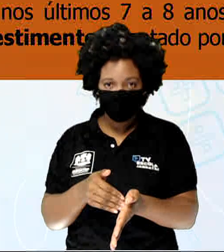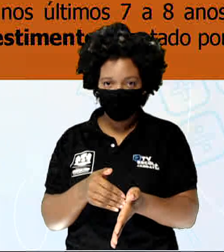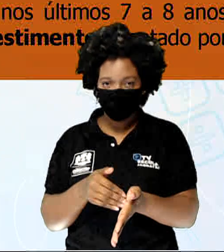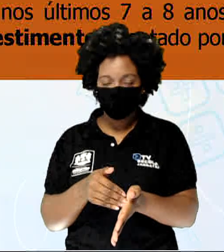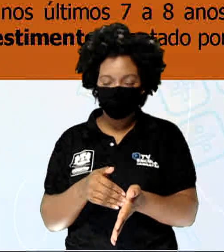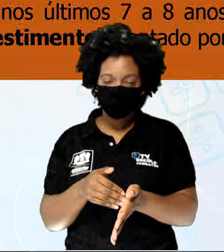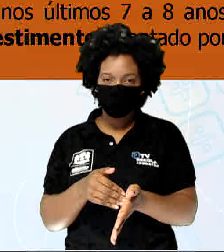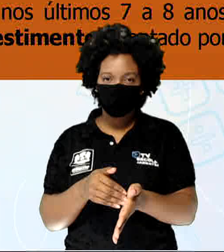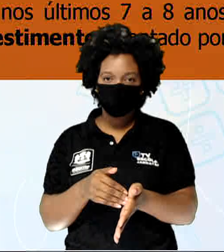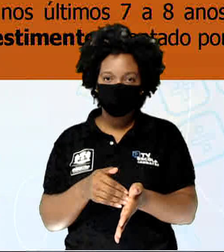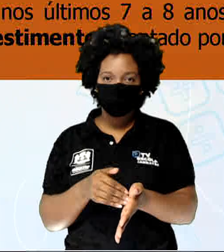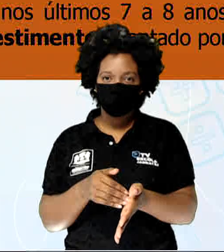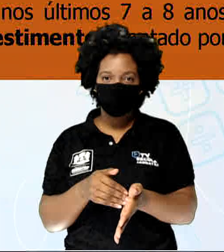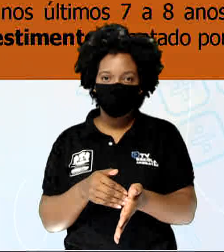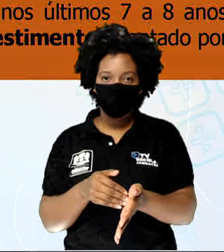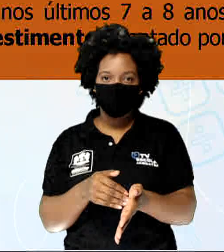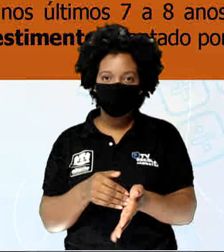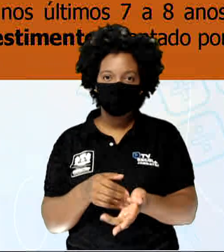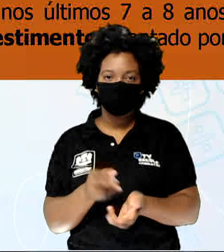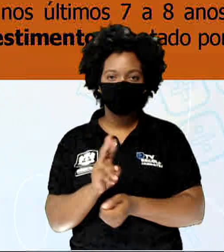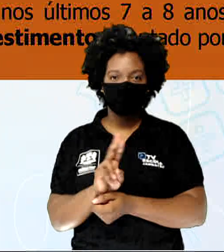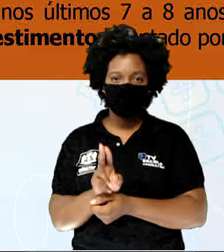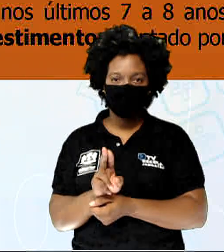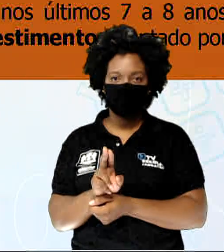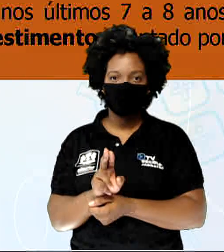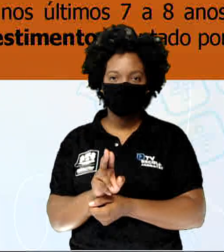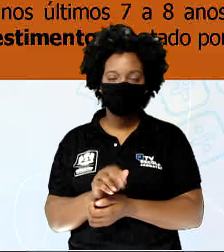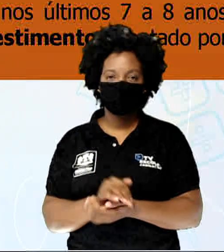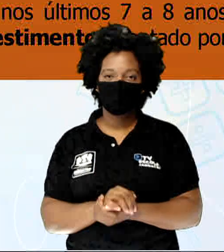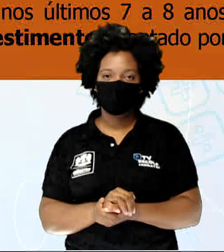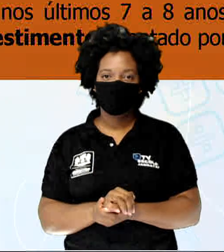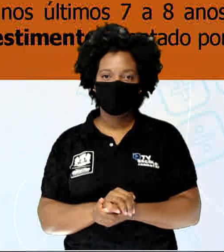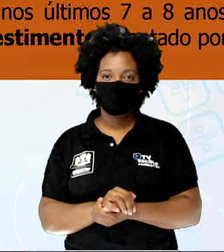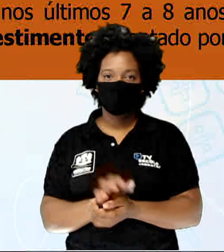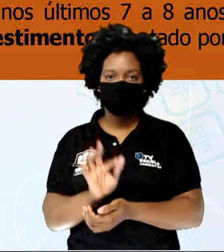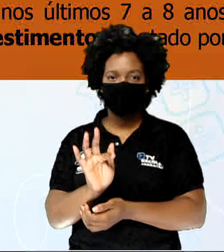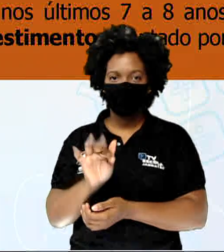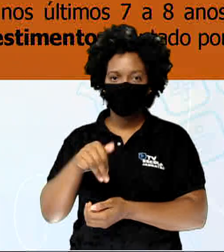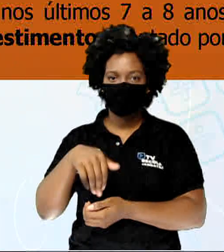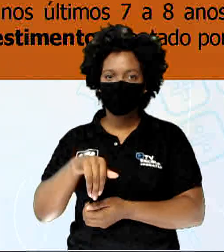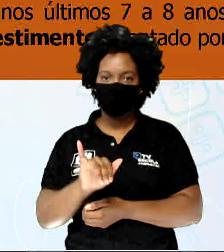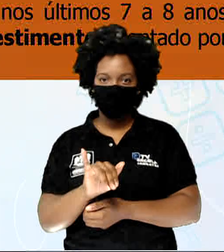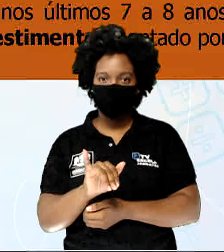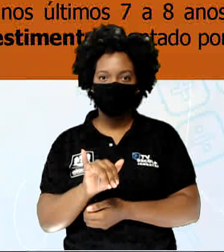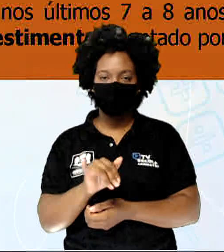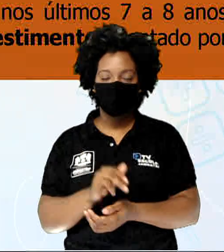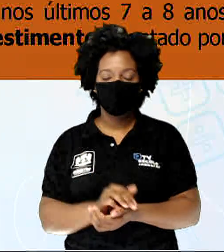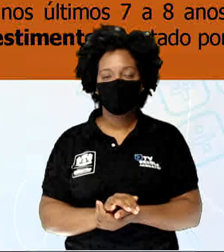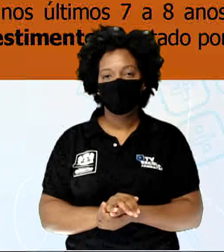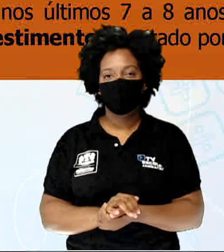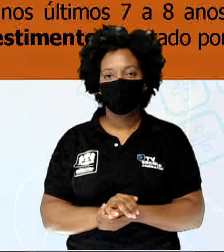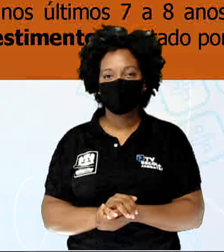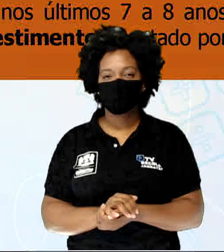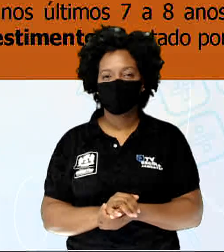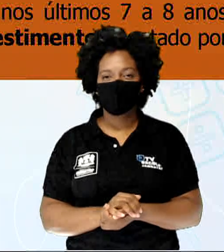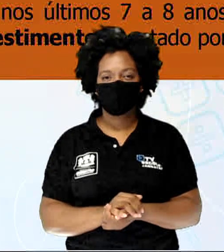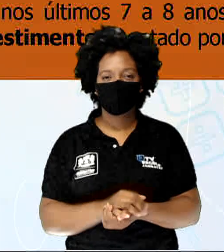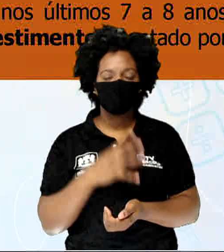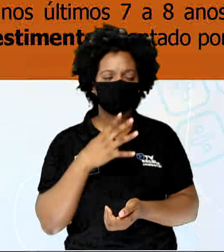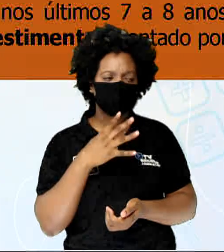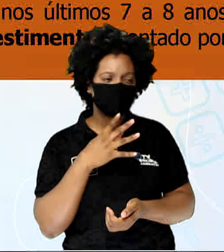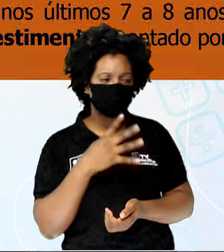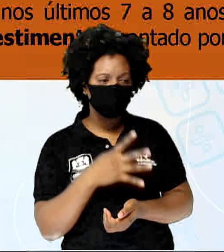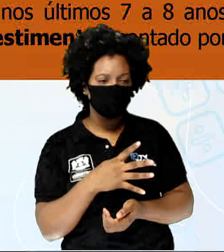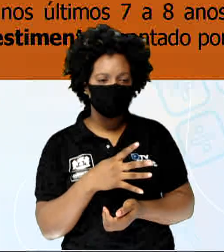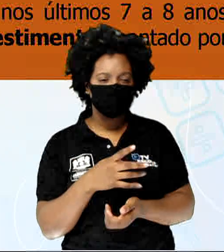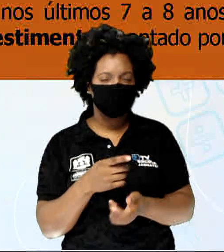aí, por meio da sigla o FMI, Fundo Monetário Internacional, o reconhecimento, ao menos nos